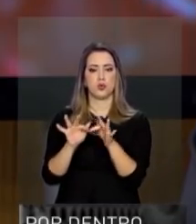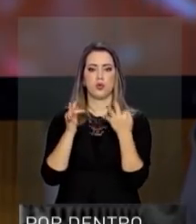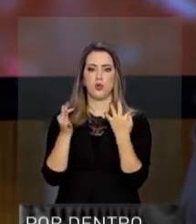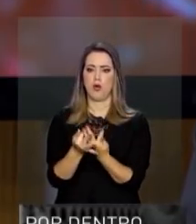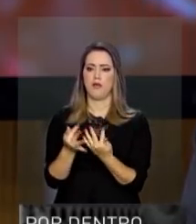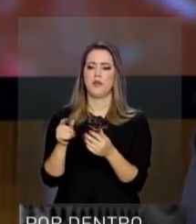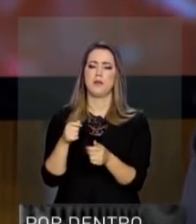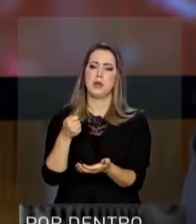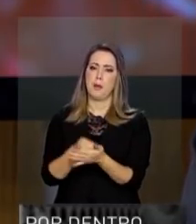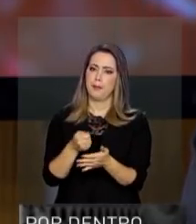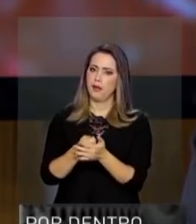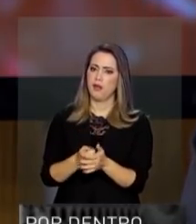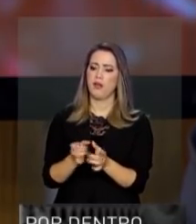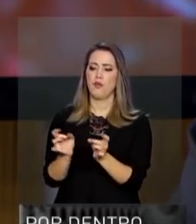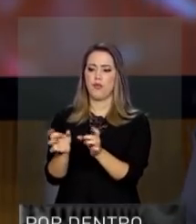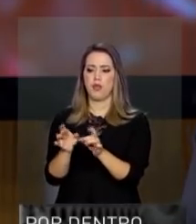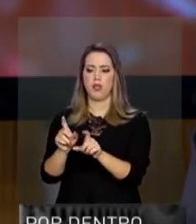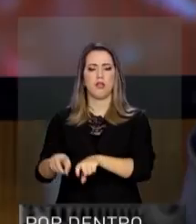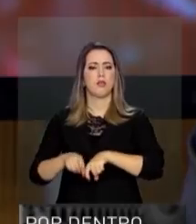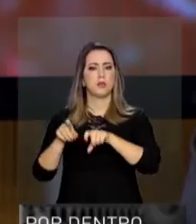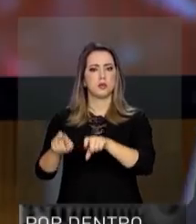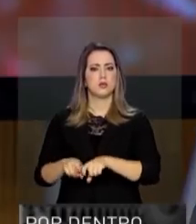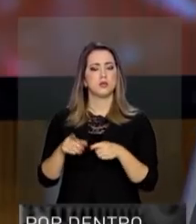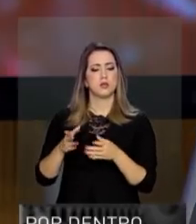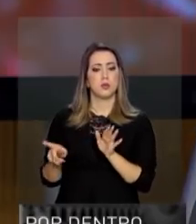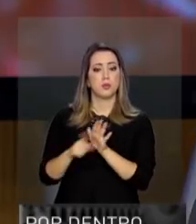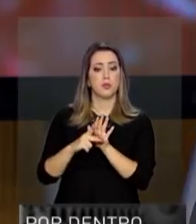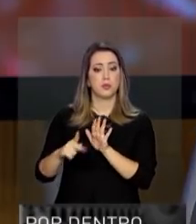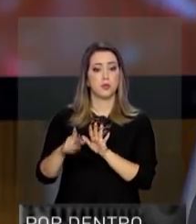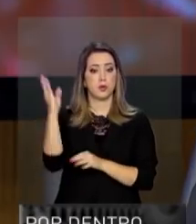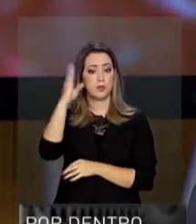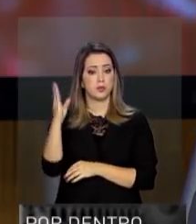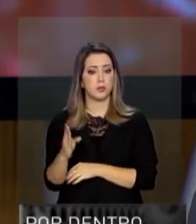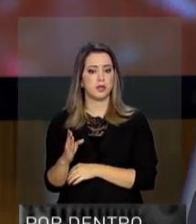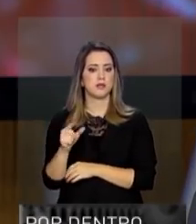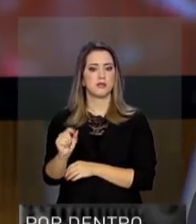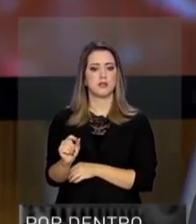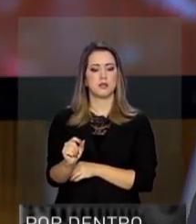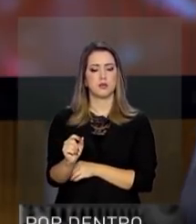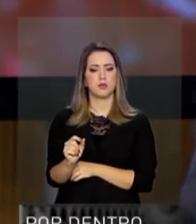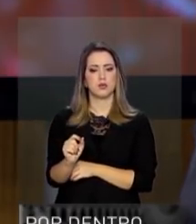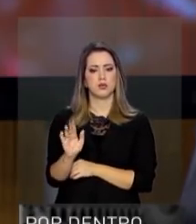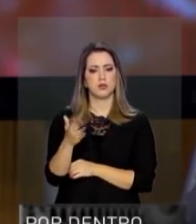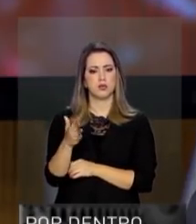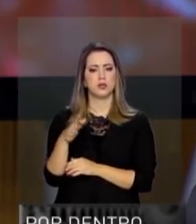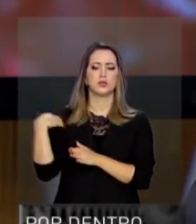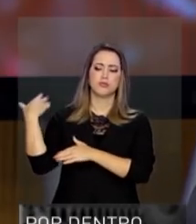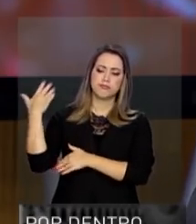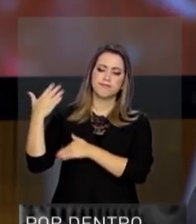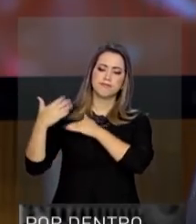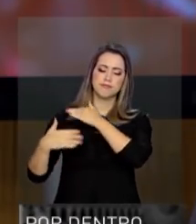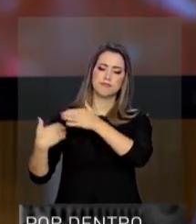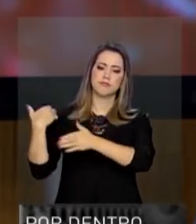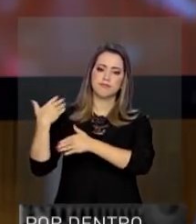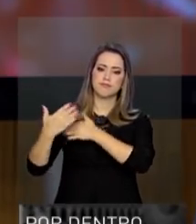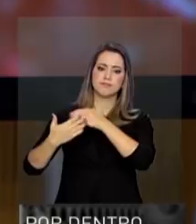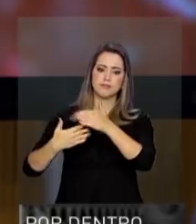parcela da venda da sua produção. É um trabalhador tipicamente brasileiro ali de anos e anos